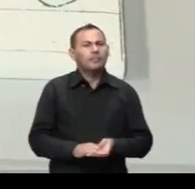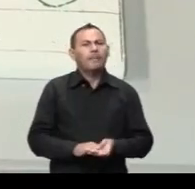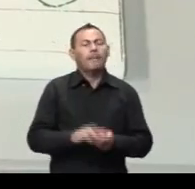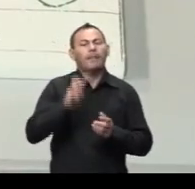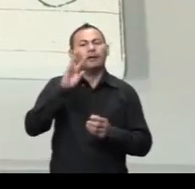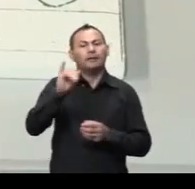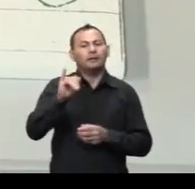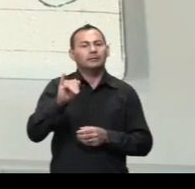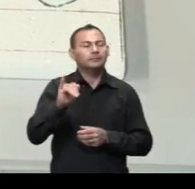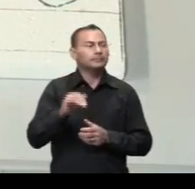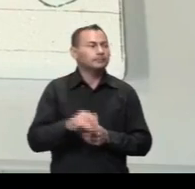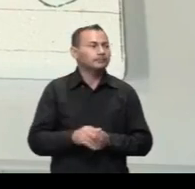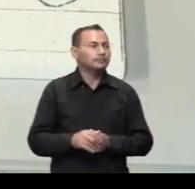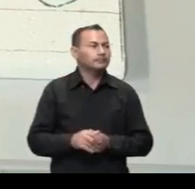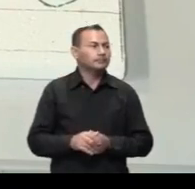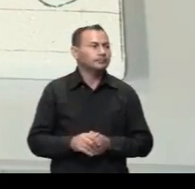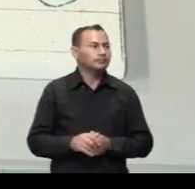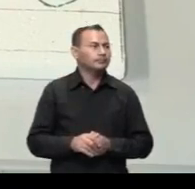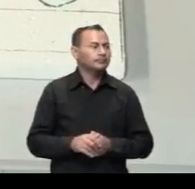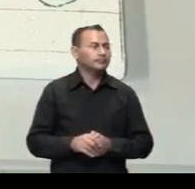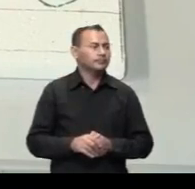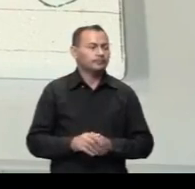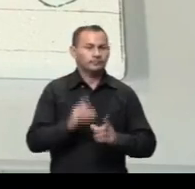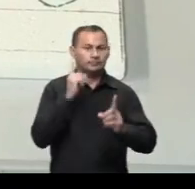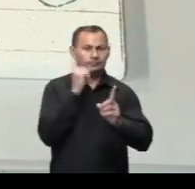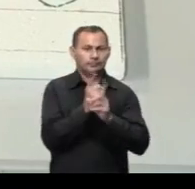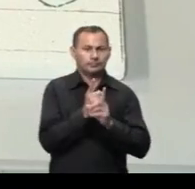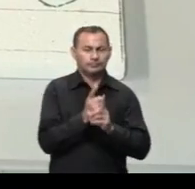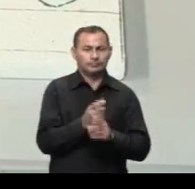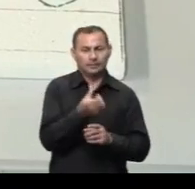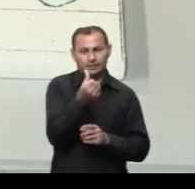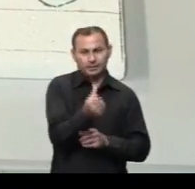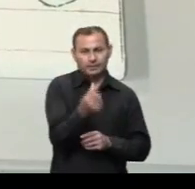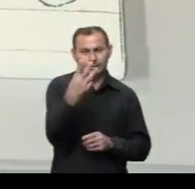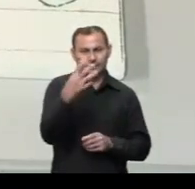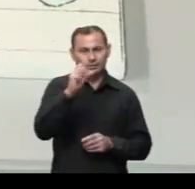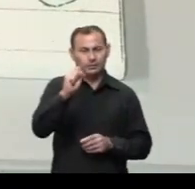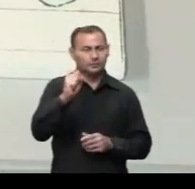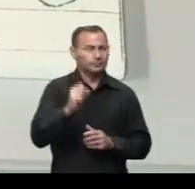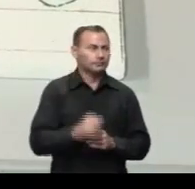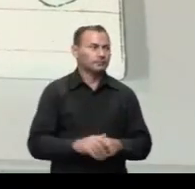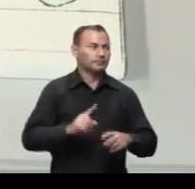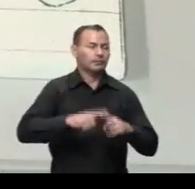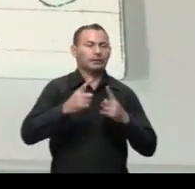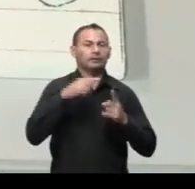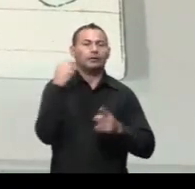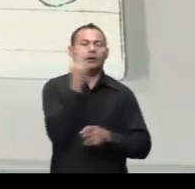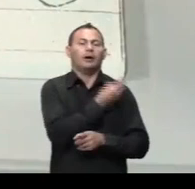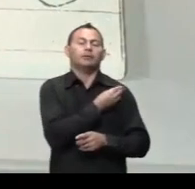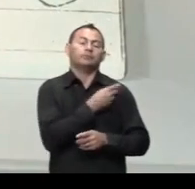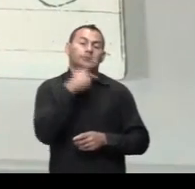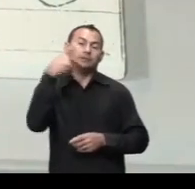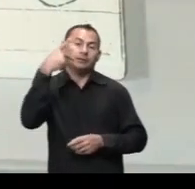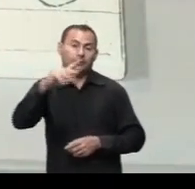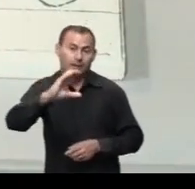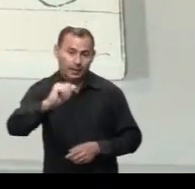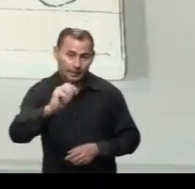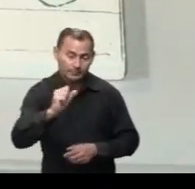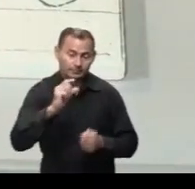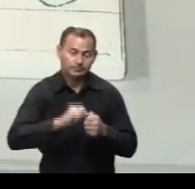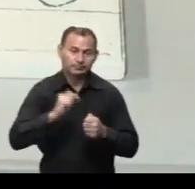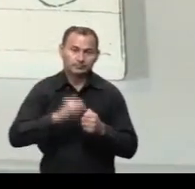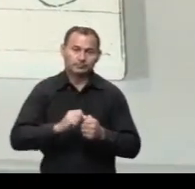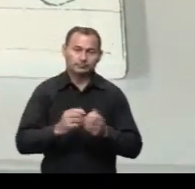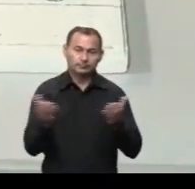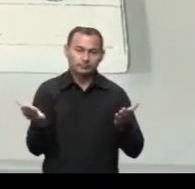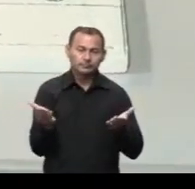Então, eu venho aqui, ó. Então, localizei, né, 6,38. Só que no seu caso, quando estiver